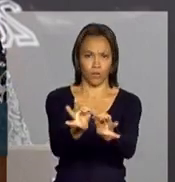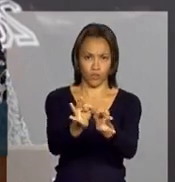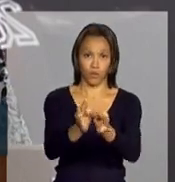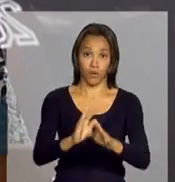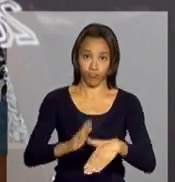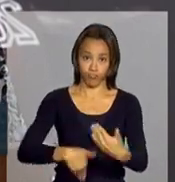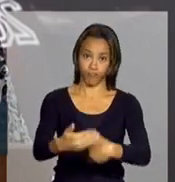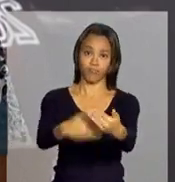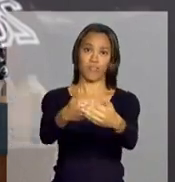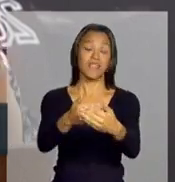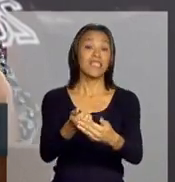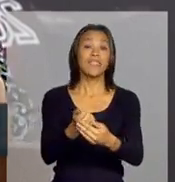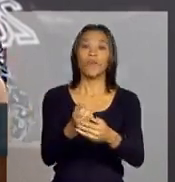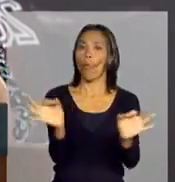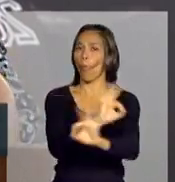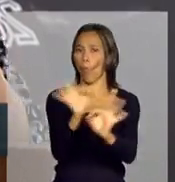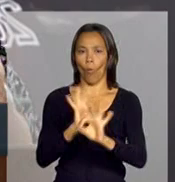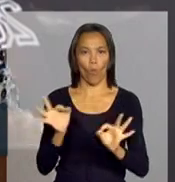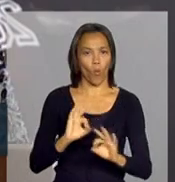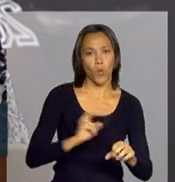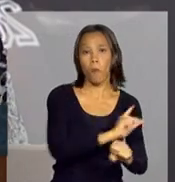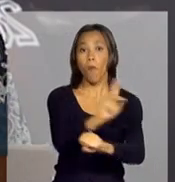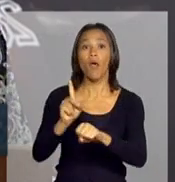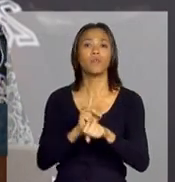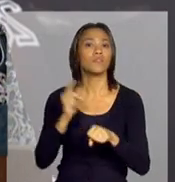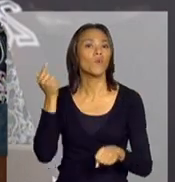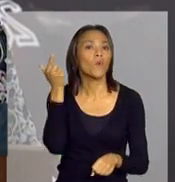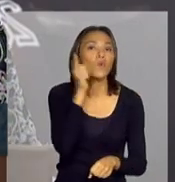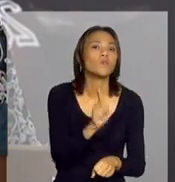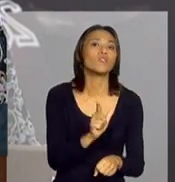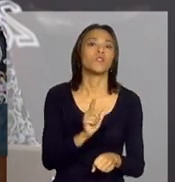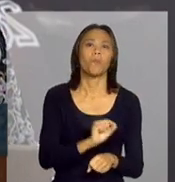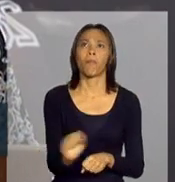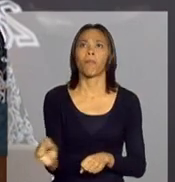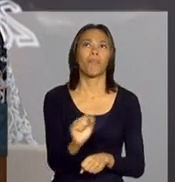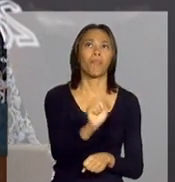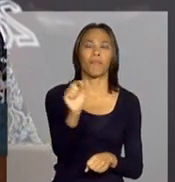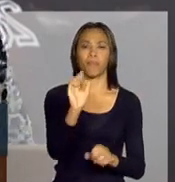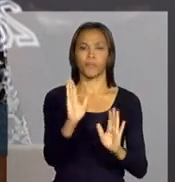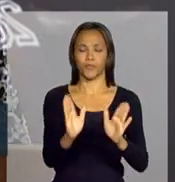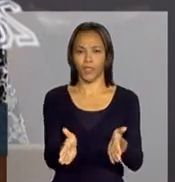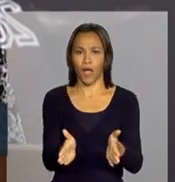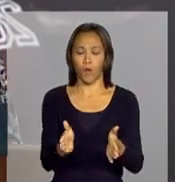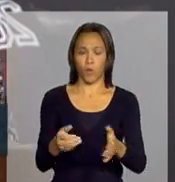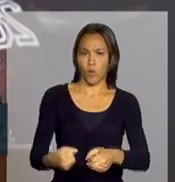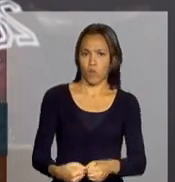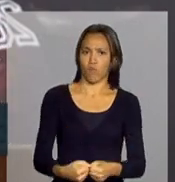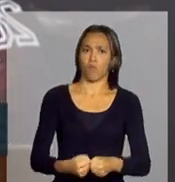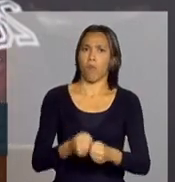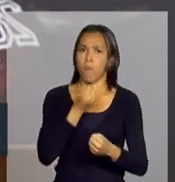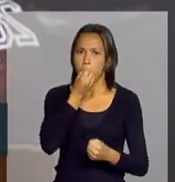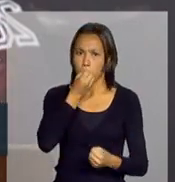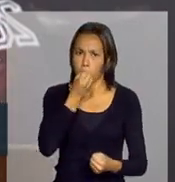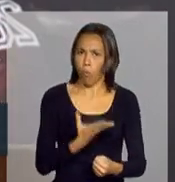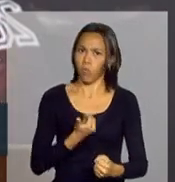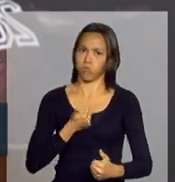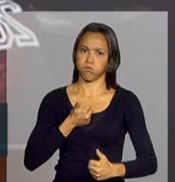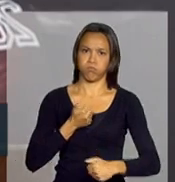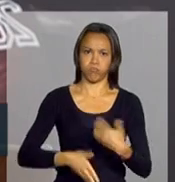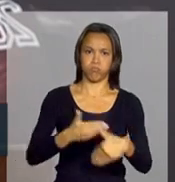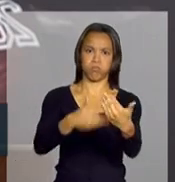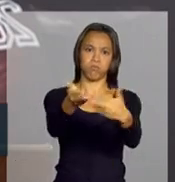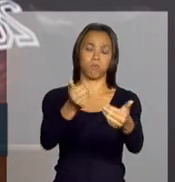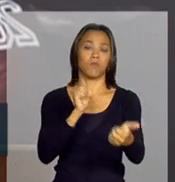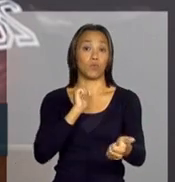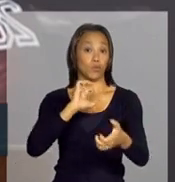passos nenhum país que conseguiu ter um grande desempenho nos